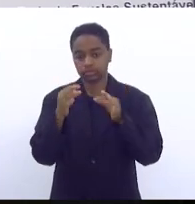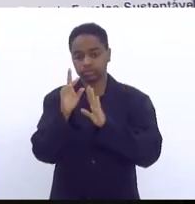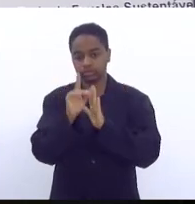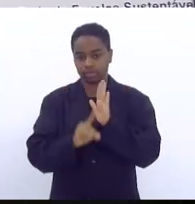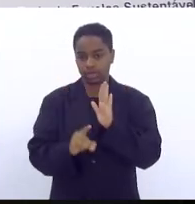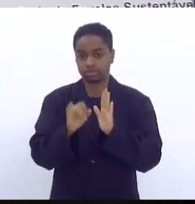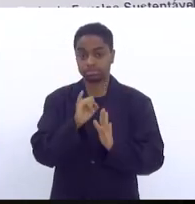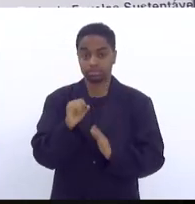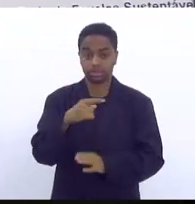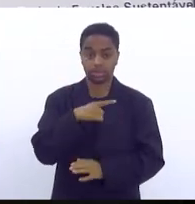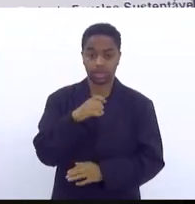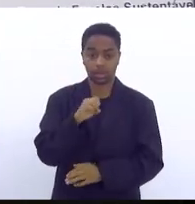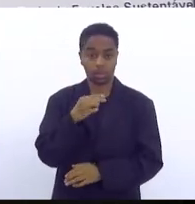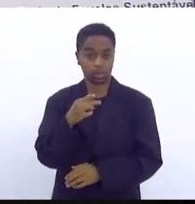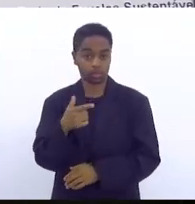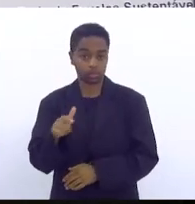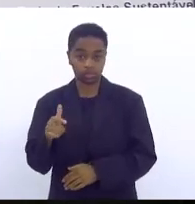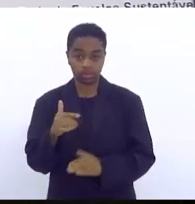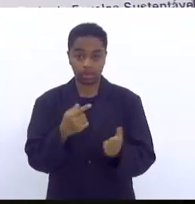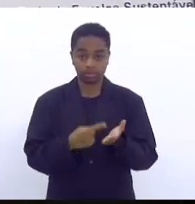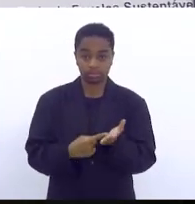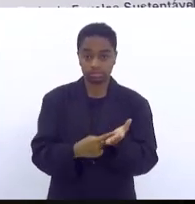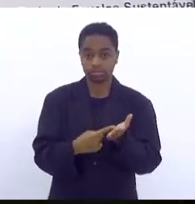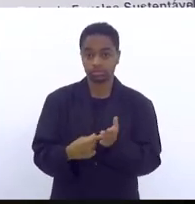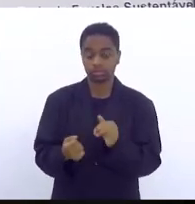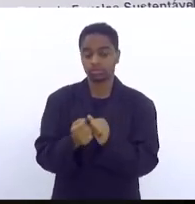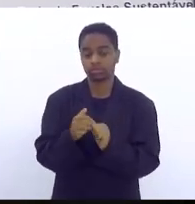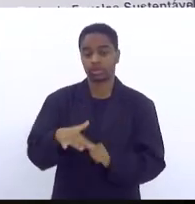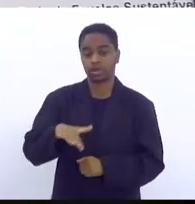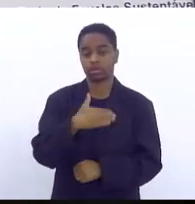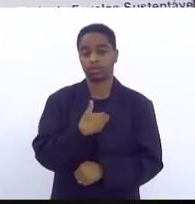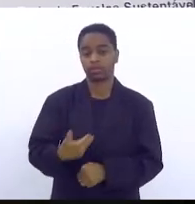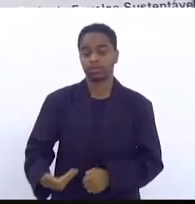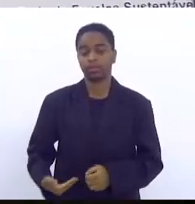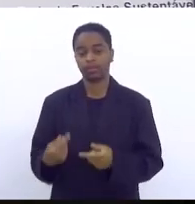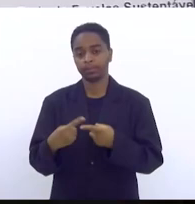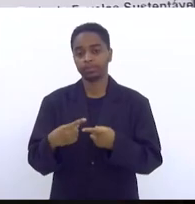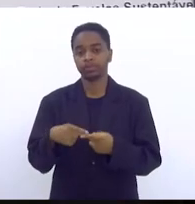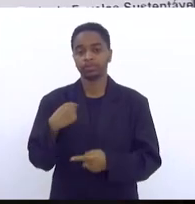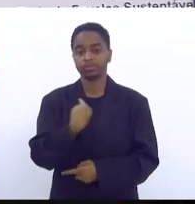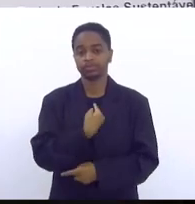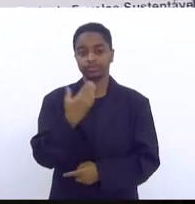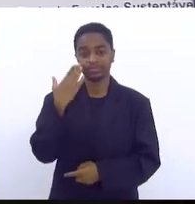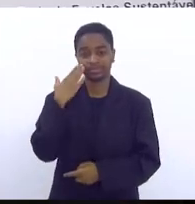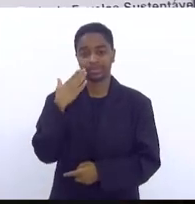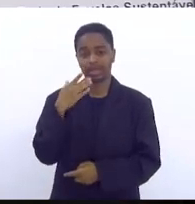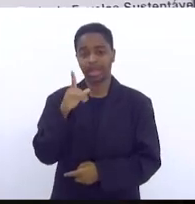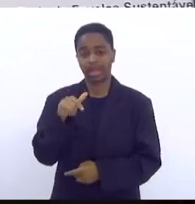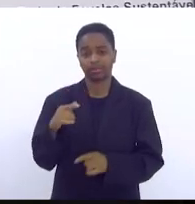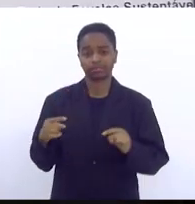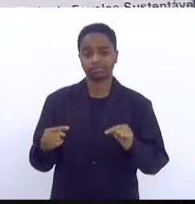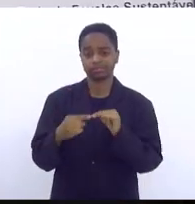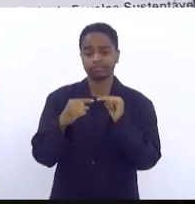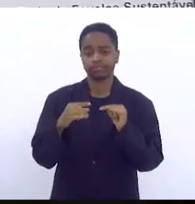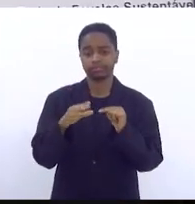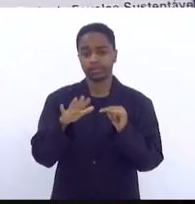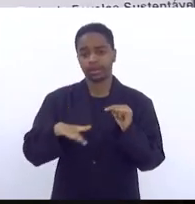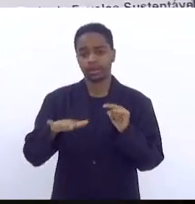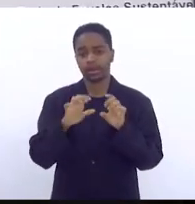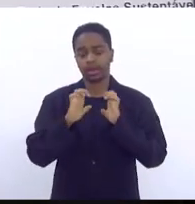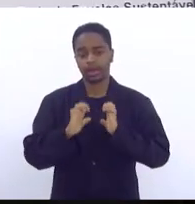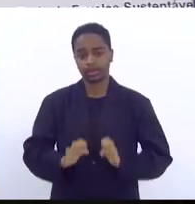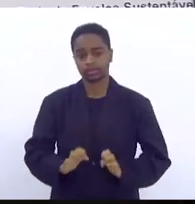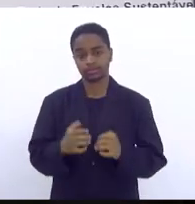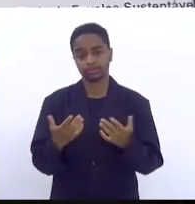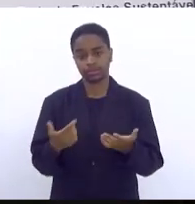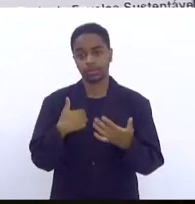ou não acordado com poder público porque a gente tá falando de uma questão ética aqui